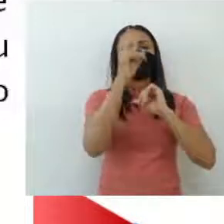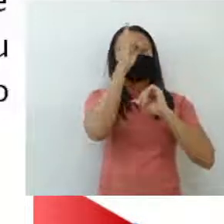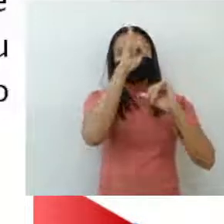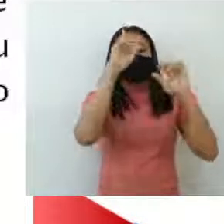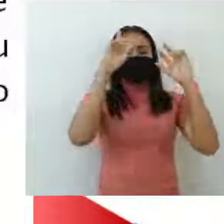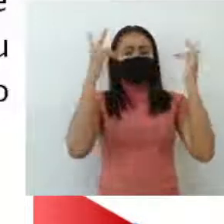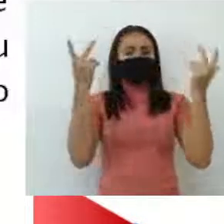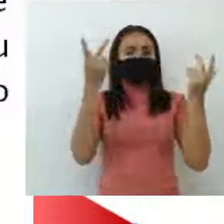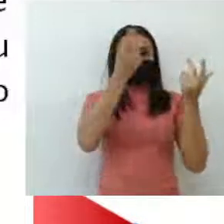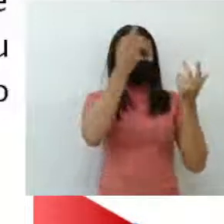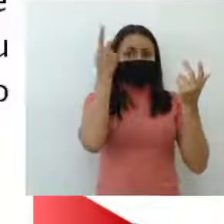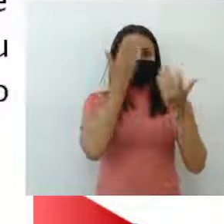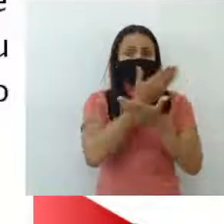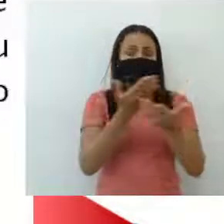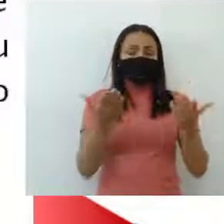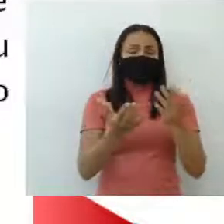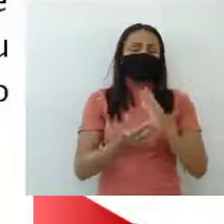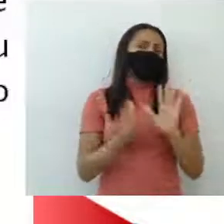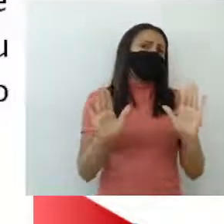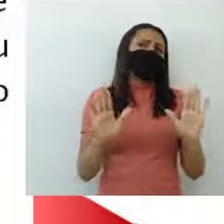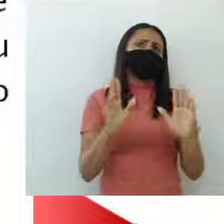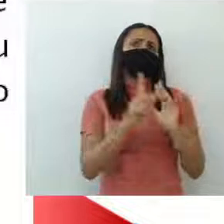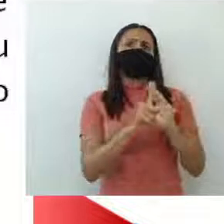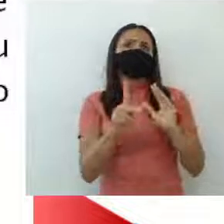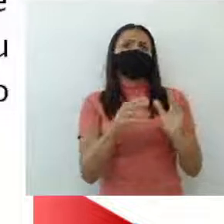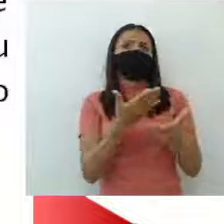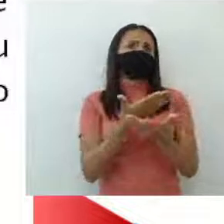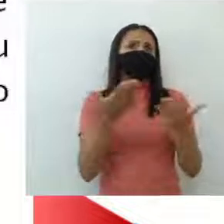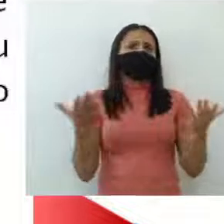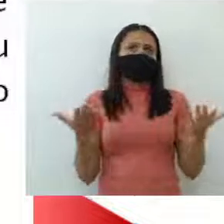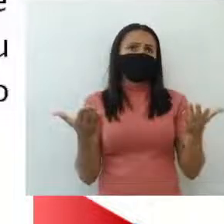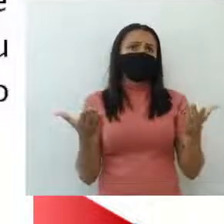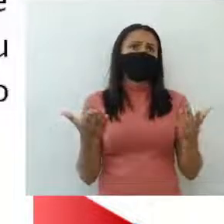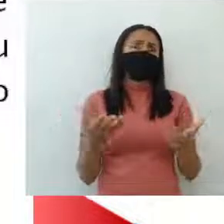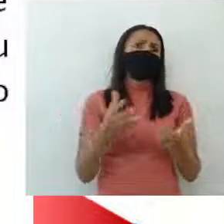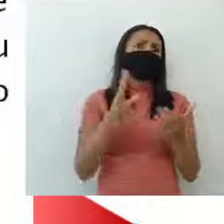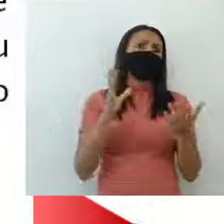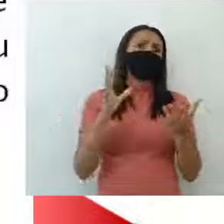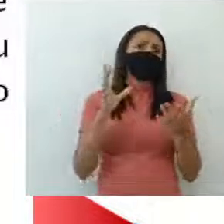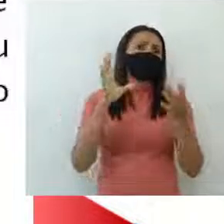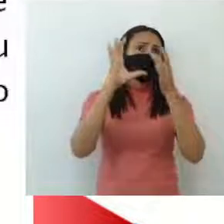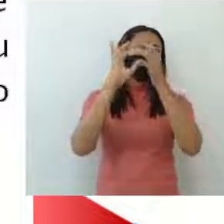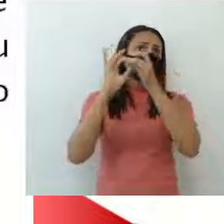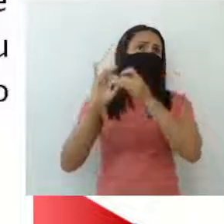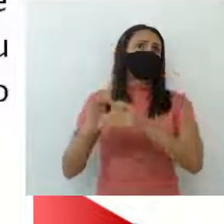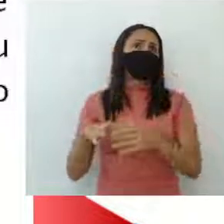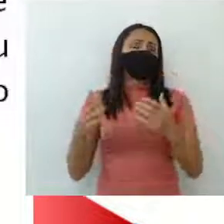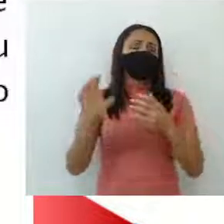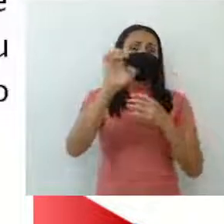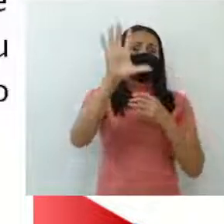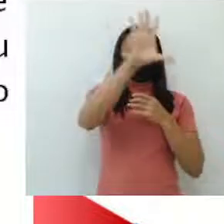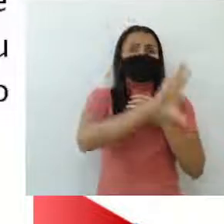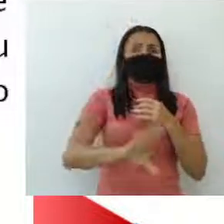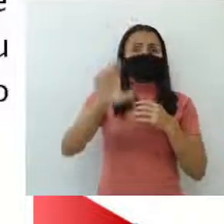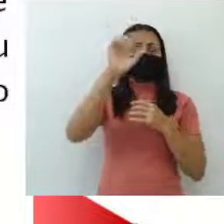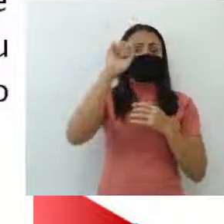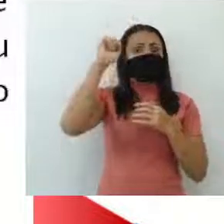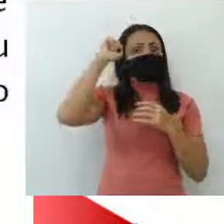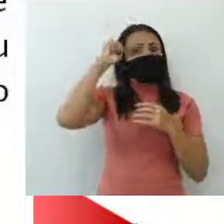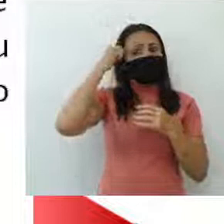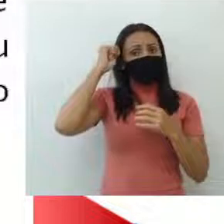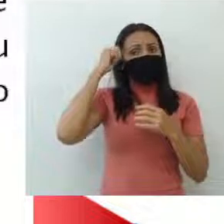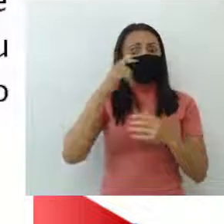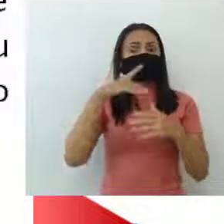unir 3 continentes. Ah, professor Cláudio, quais são os continentes? Ah, você vai ter Europa, você vai ter a África e você vai